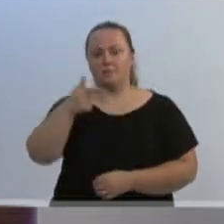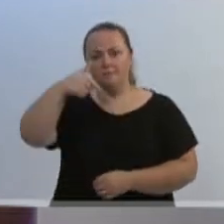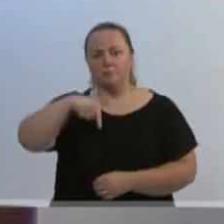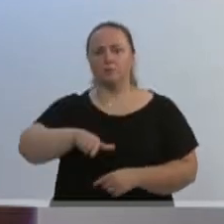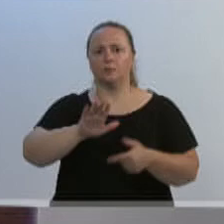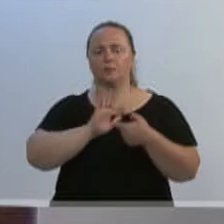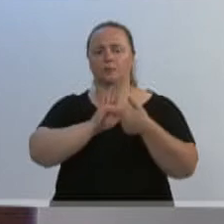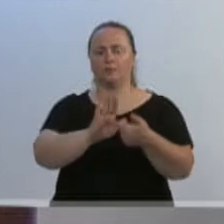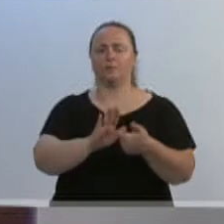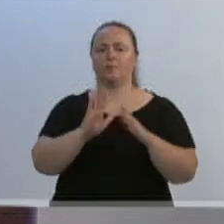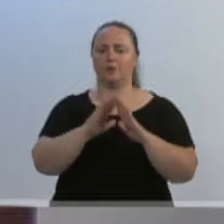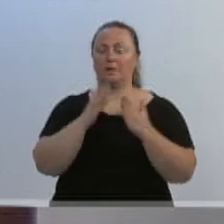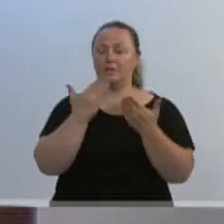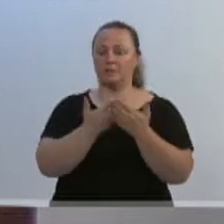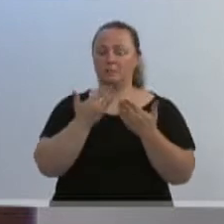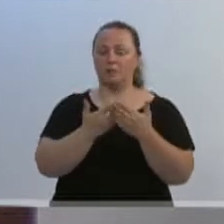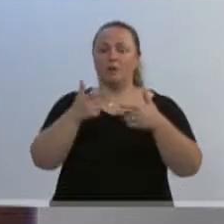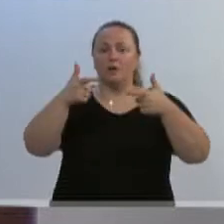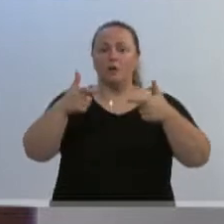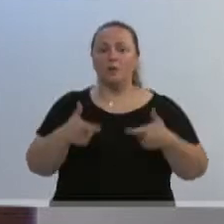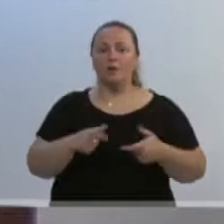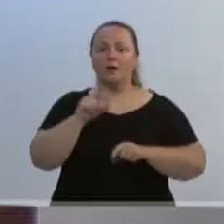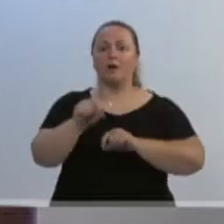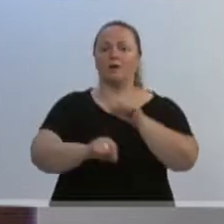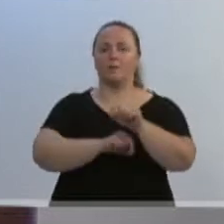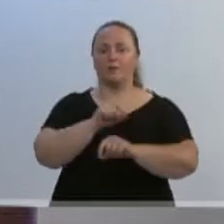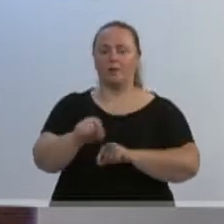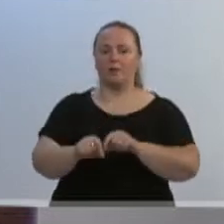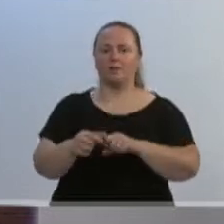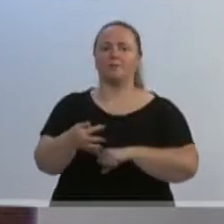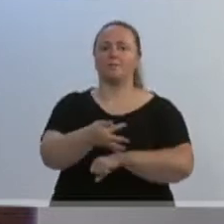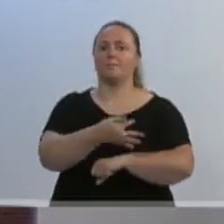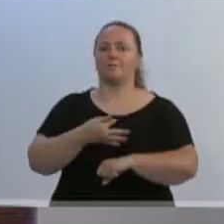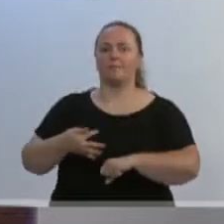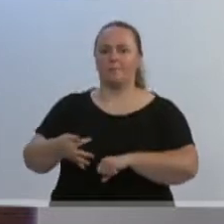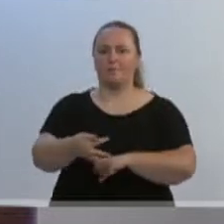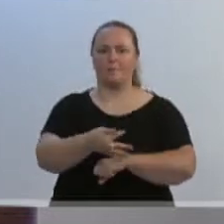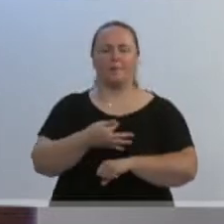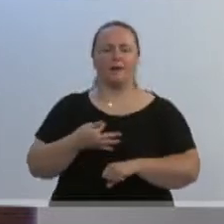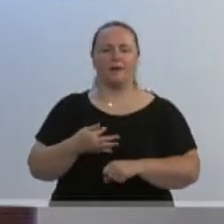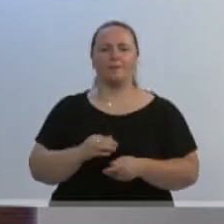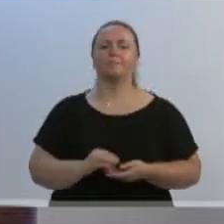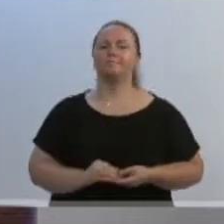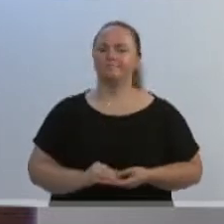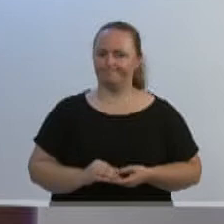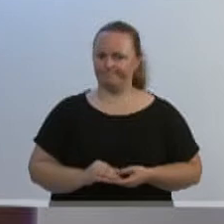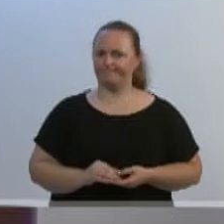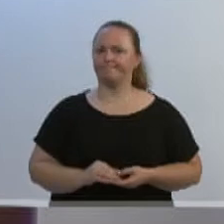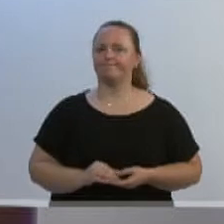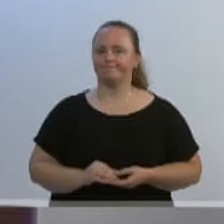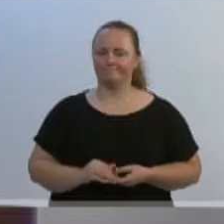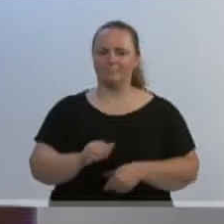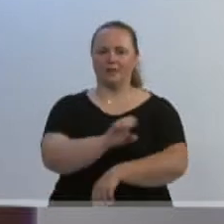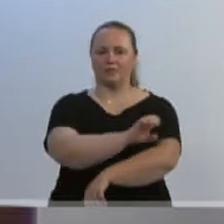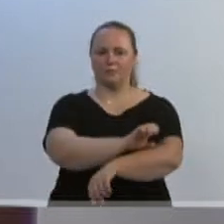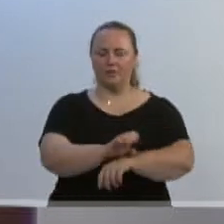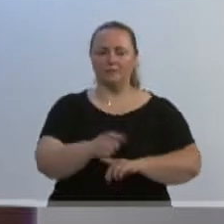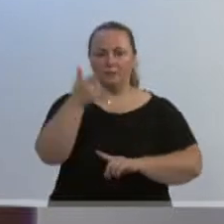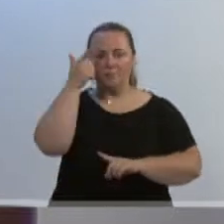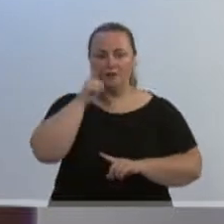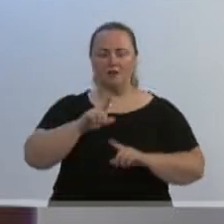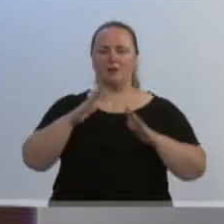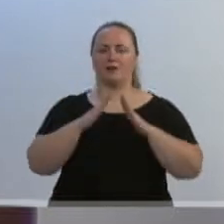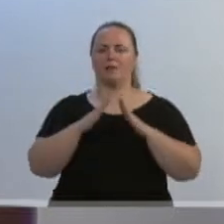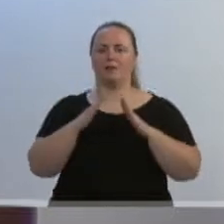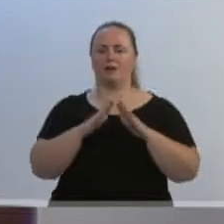escola seja um local de educação formal, a educação a gente recebe em casa, e que esse tipo de tema,